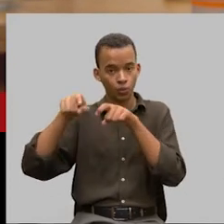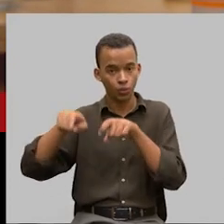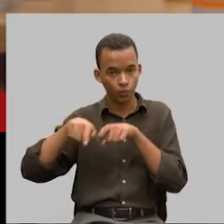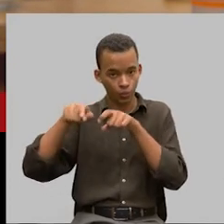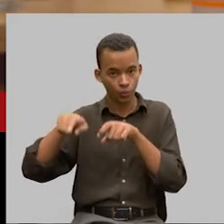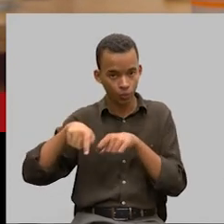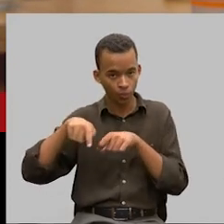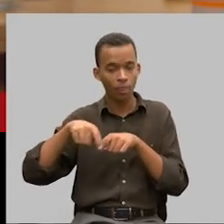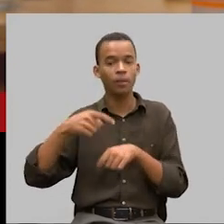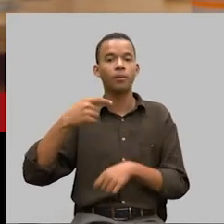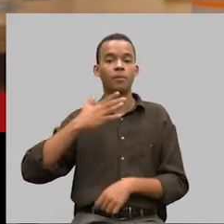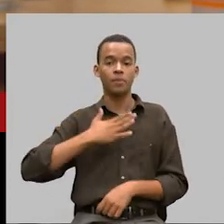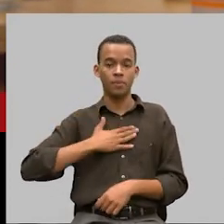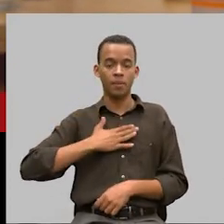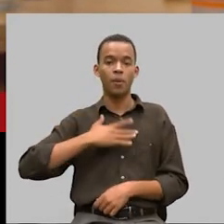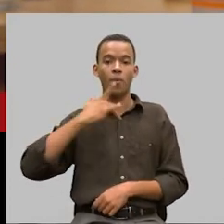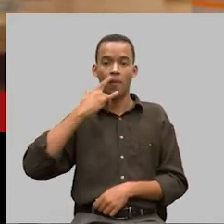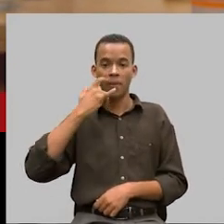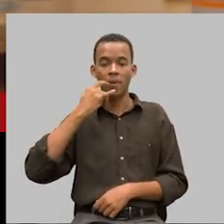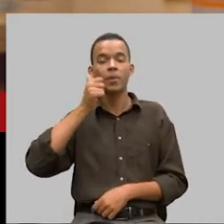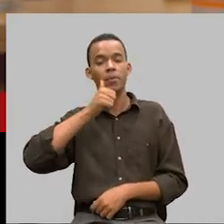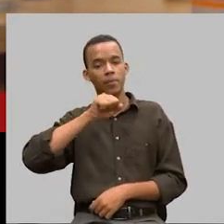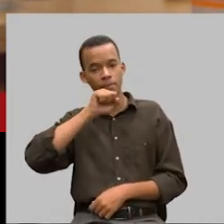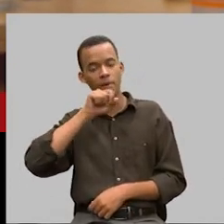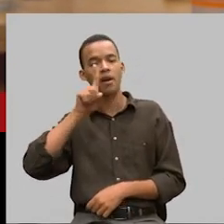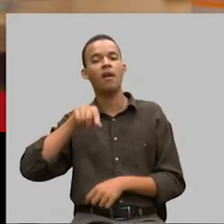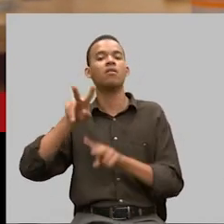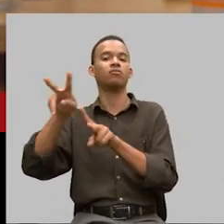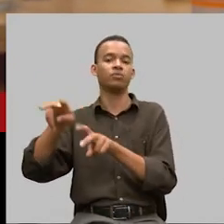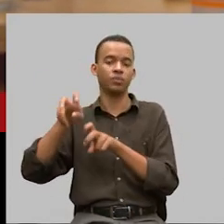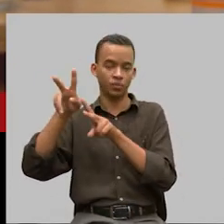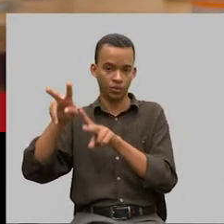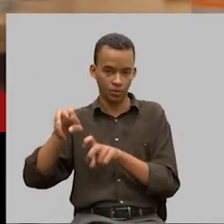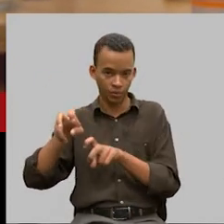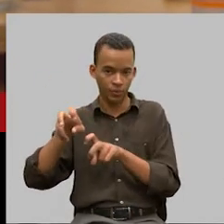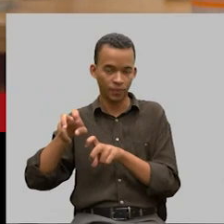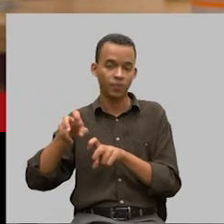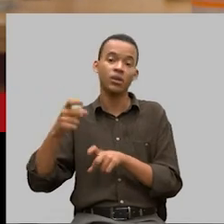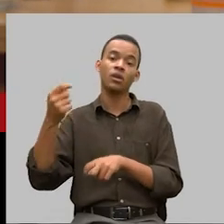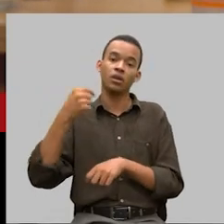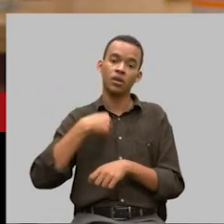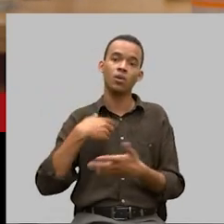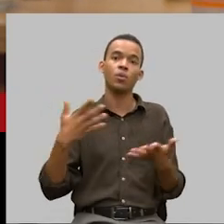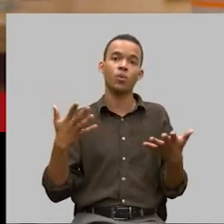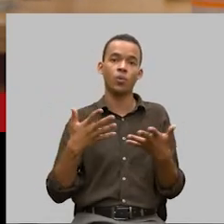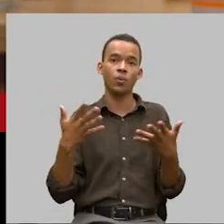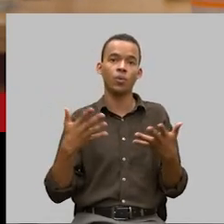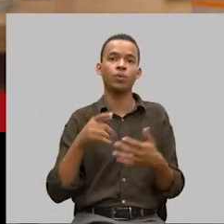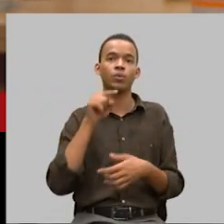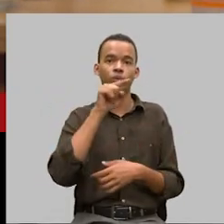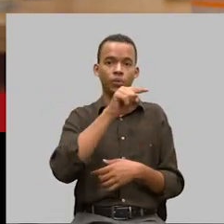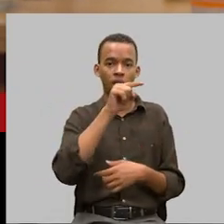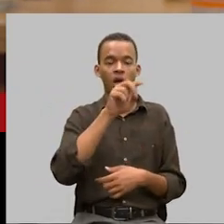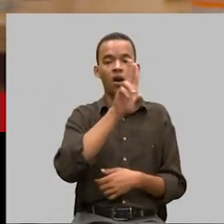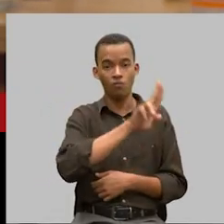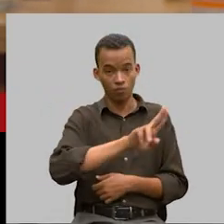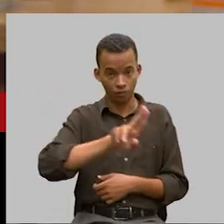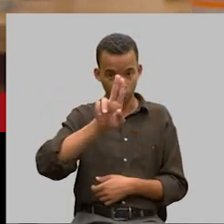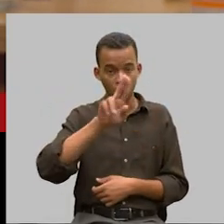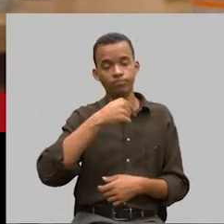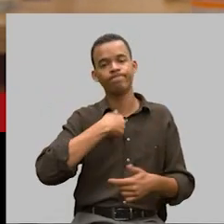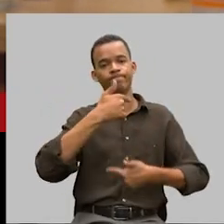professor no curso de licenciatura em educação do campo da universidade Federal dos Vales de jeon e mukuri onde Eu me formei né